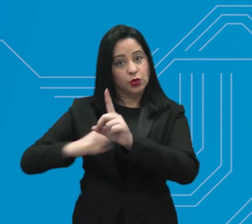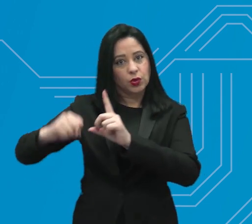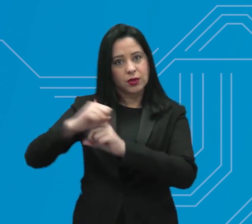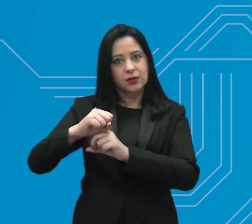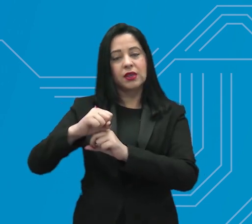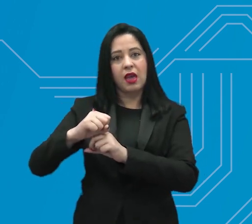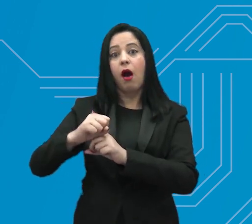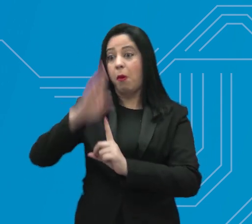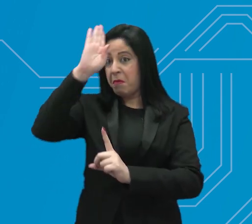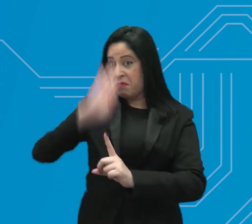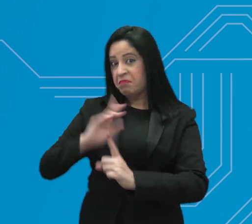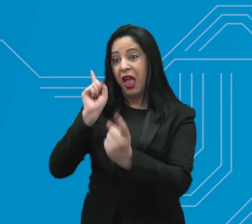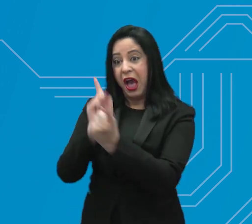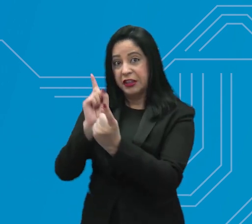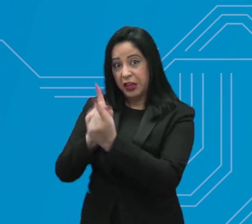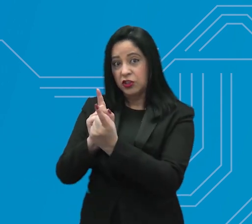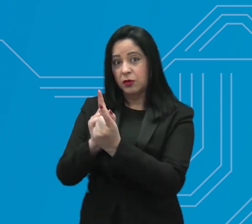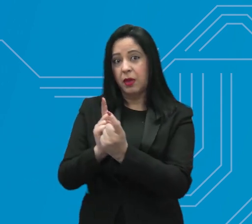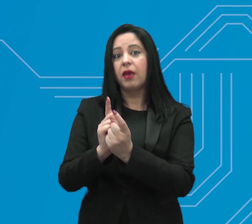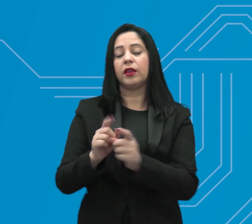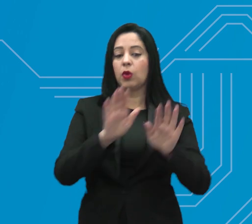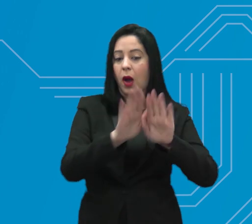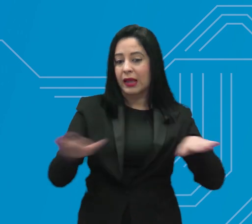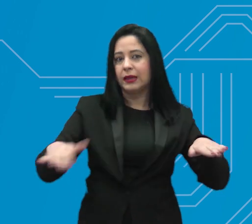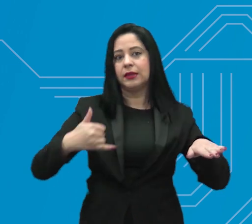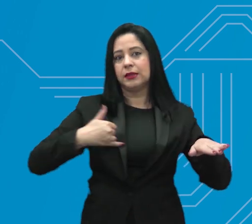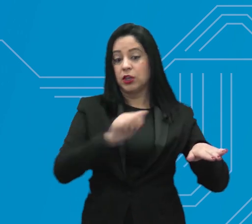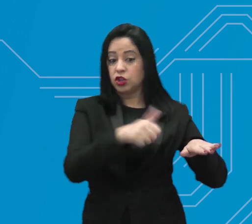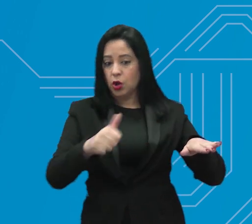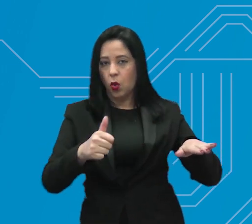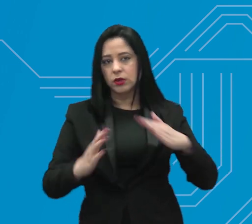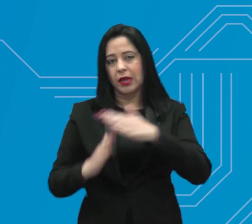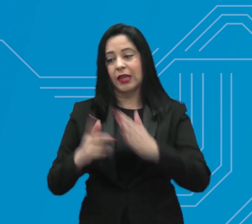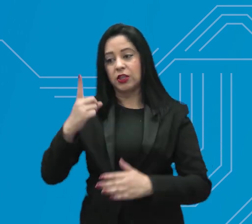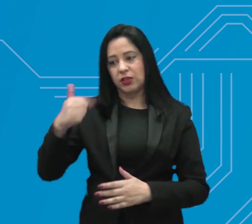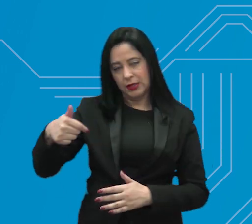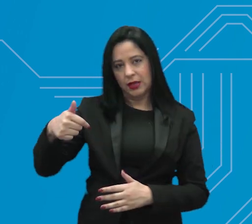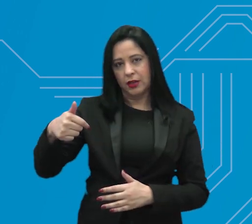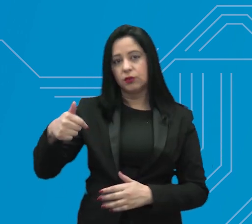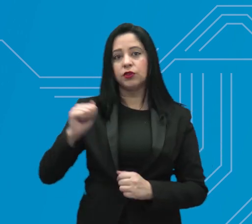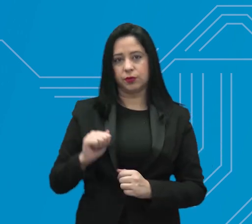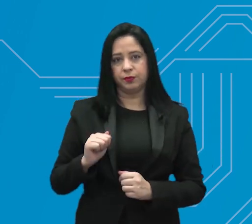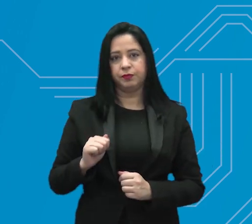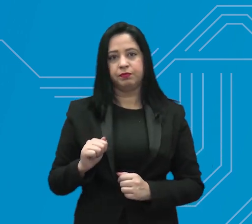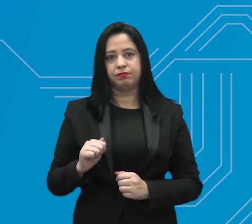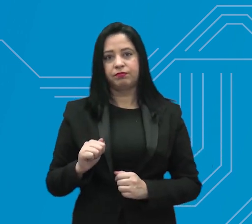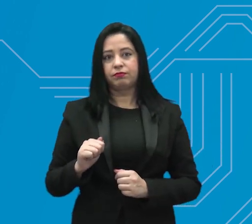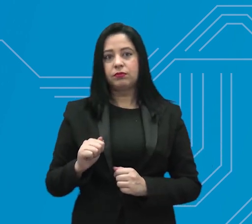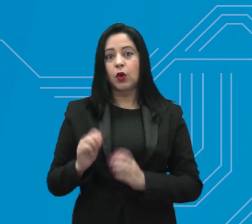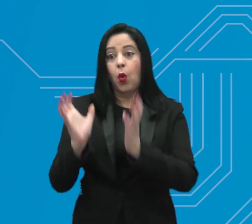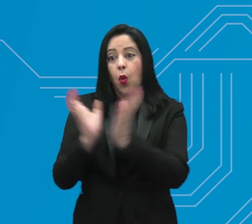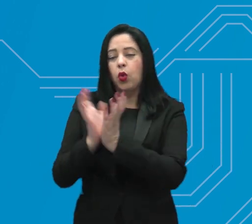oferece atendimento odontológico gratuito para jovens de 11 a 17 anos que não podem pagar pelo tratamento. A